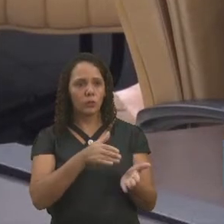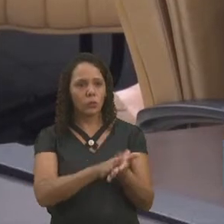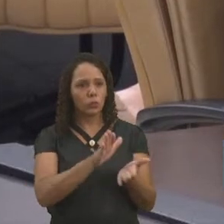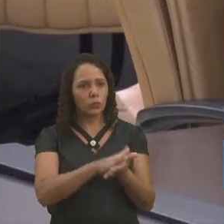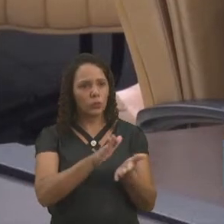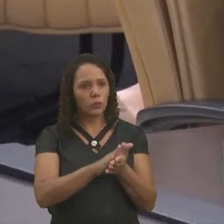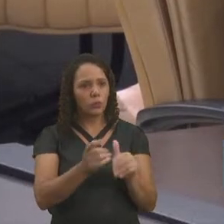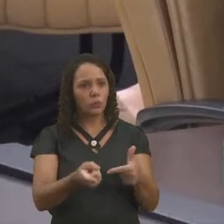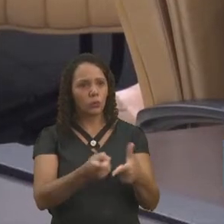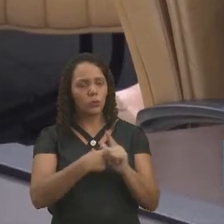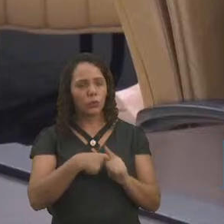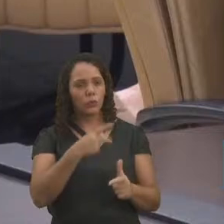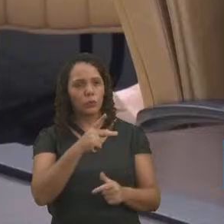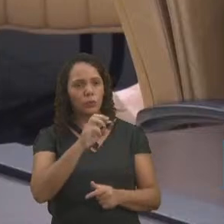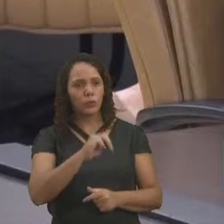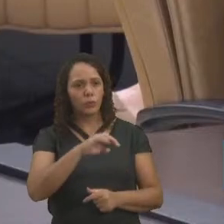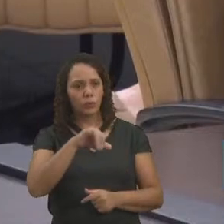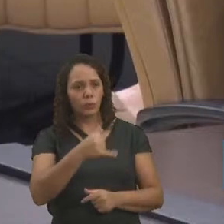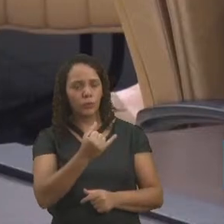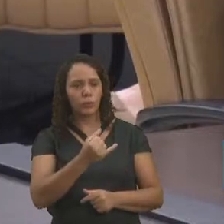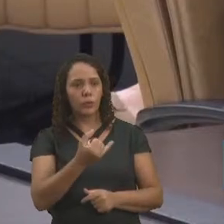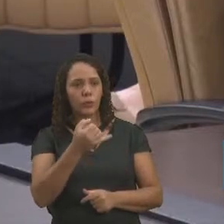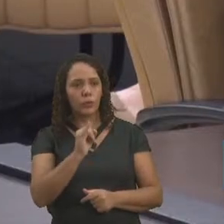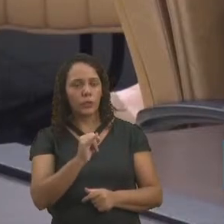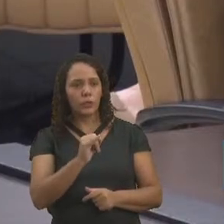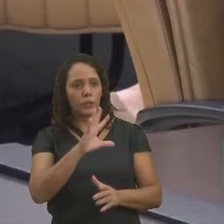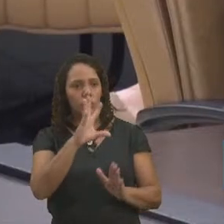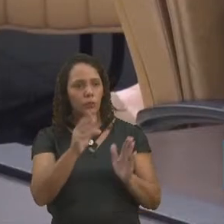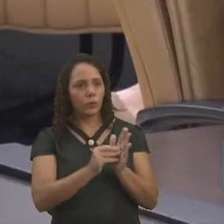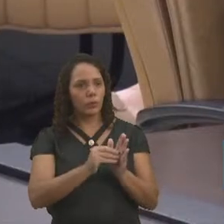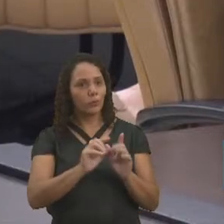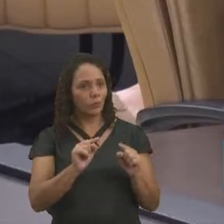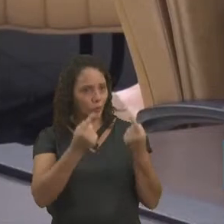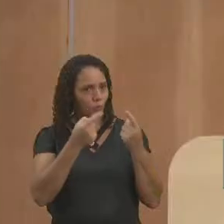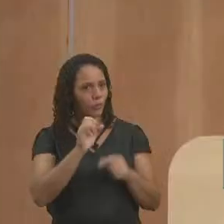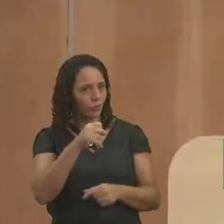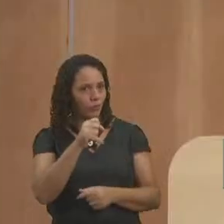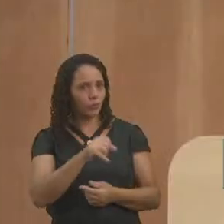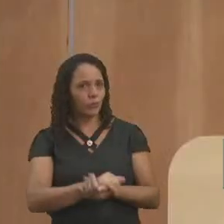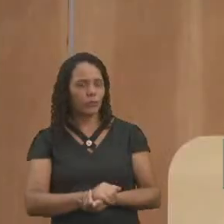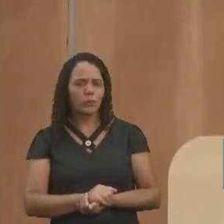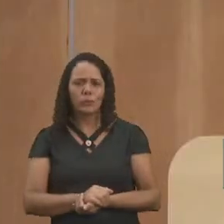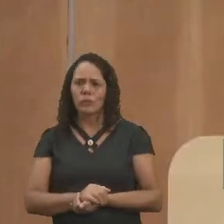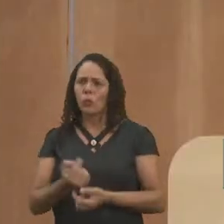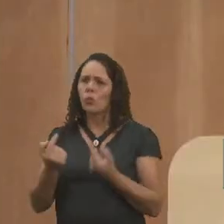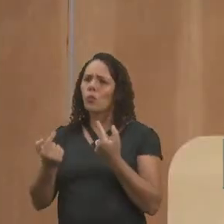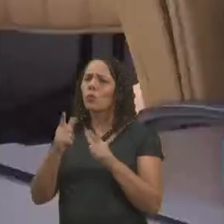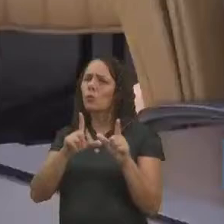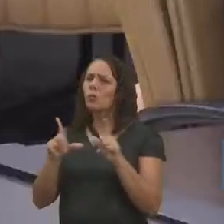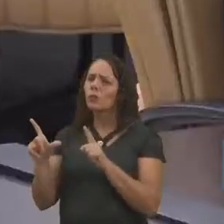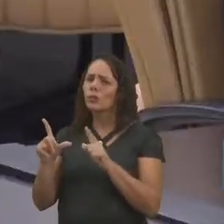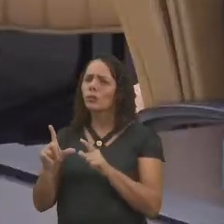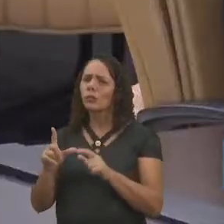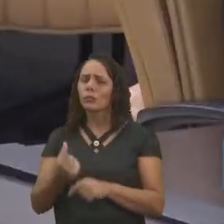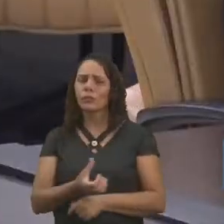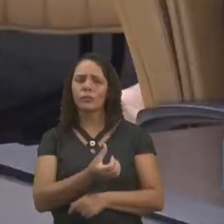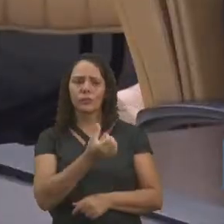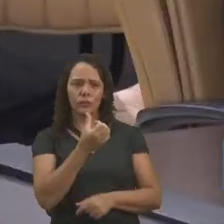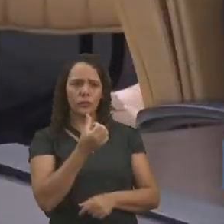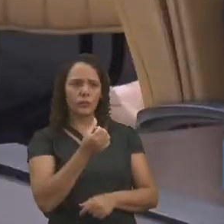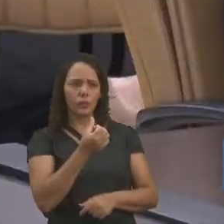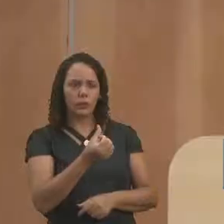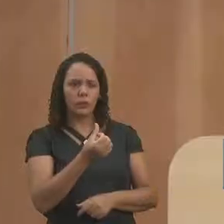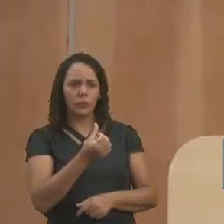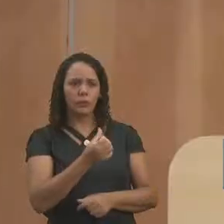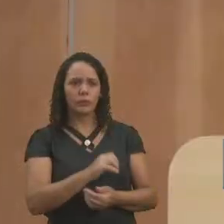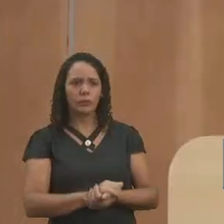gente considera esses gastos, o resultado teria sido muito pior, certo? Desculpa, qual slide? D, resultado primário. Vocês sim.